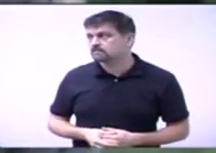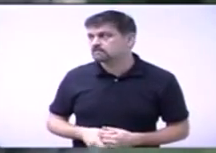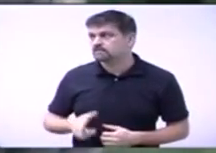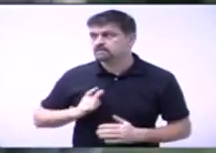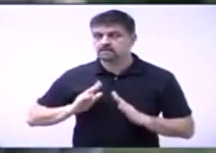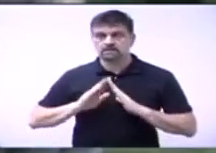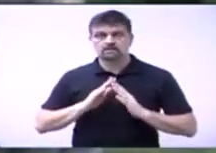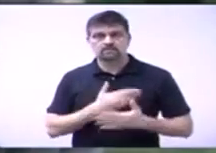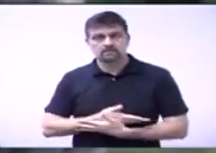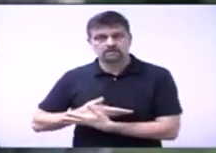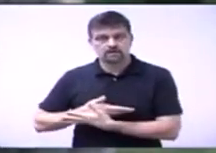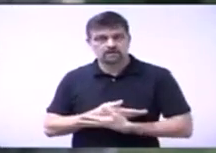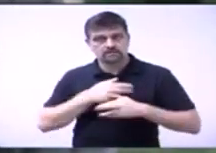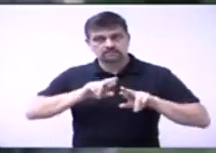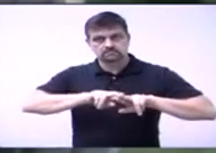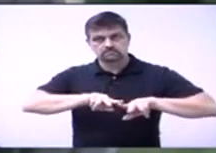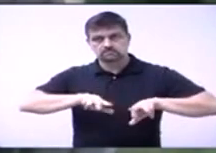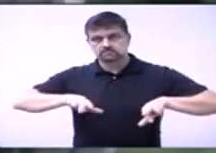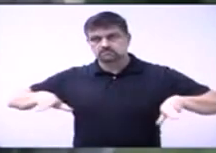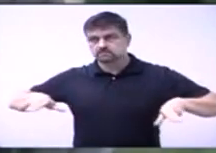Várias creches que eu tenho.